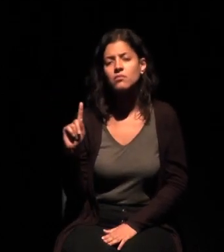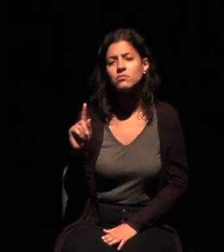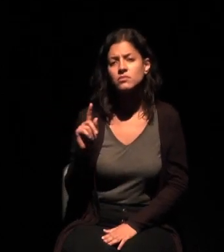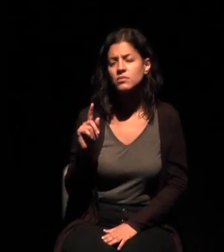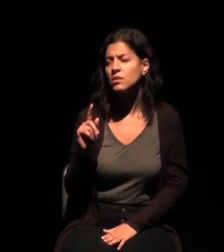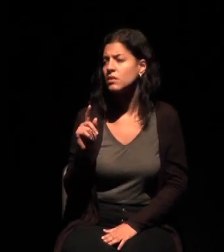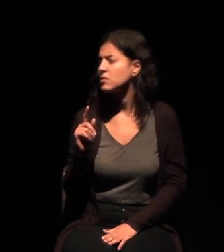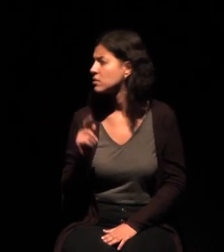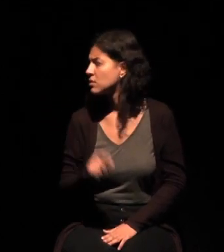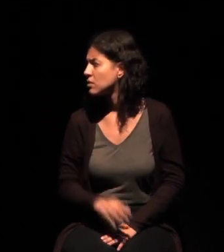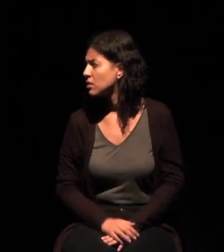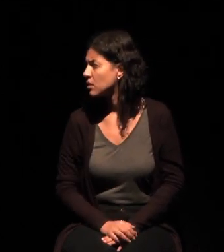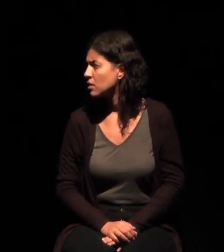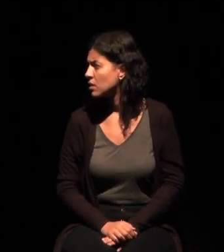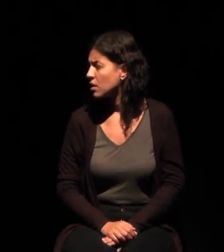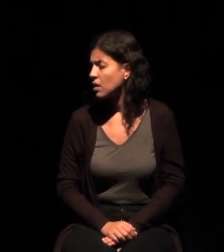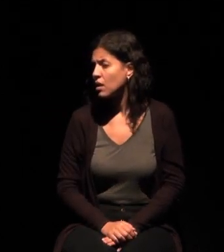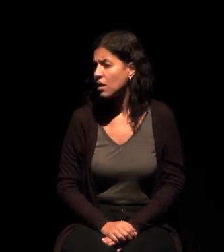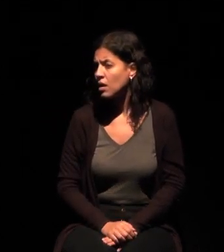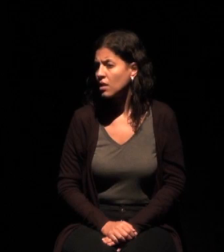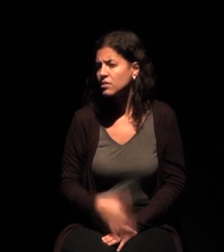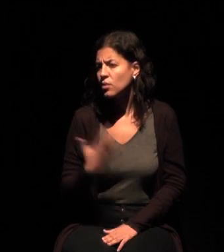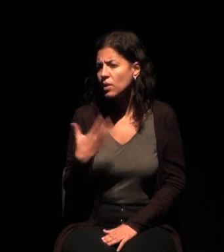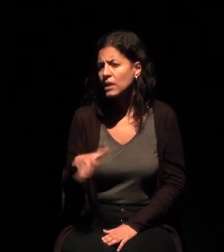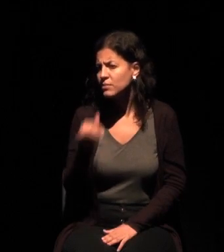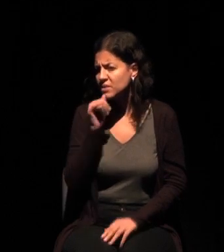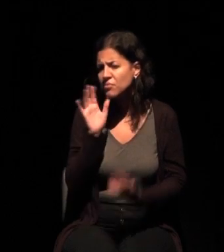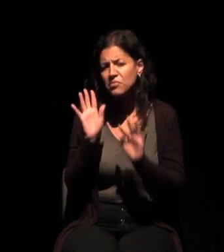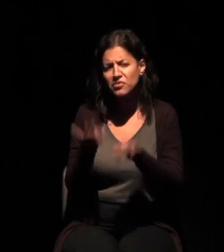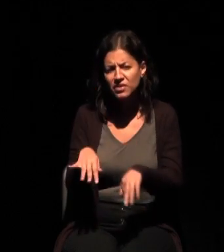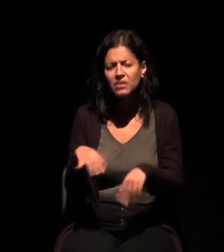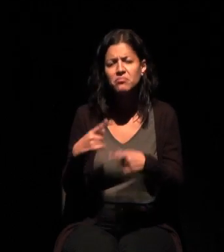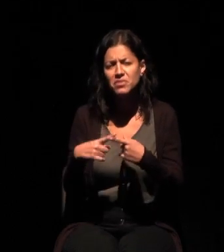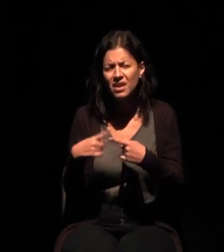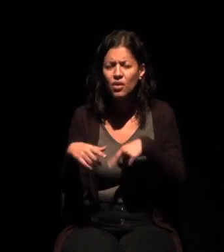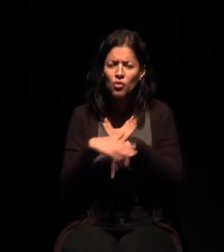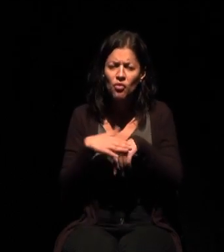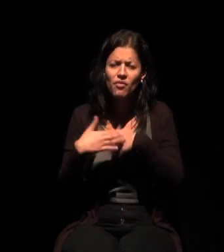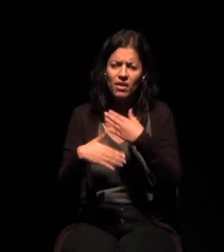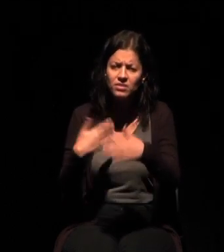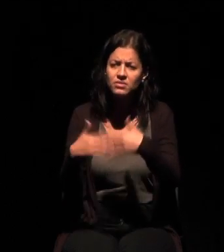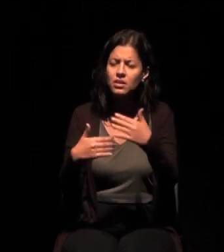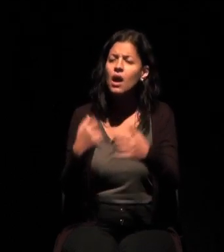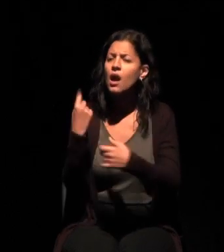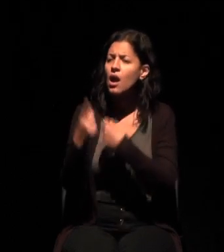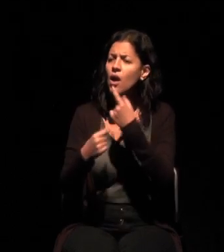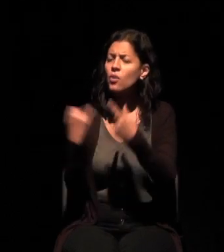não fechar porque isto vai continuar mas ressaltar alguns alguns contos